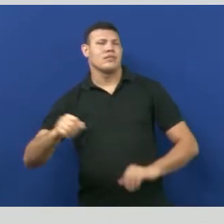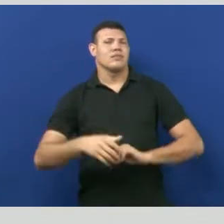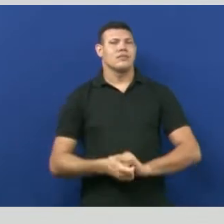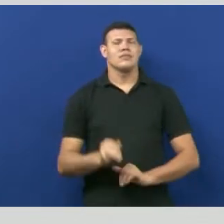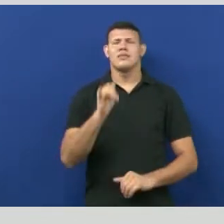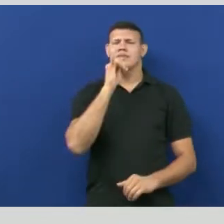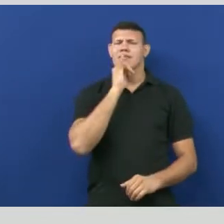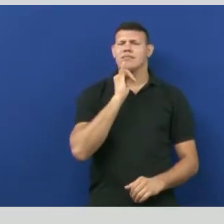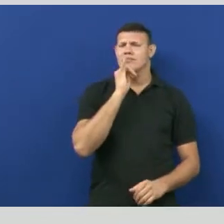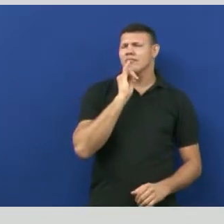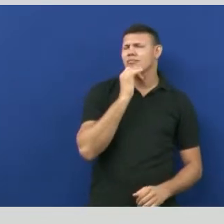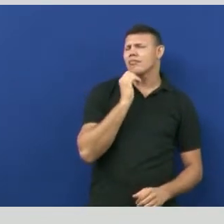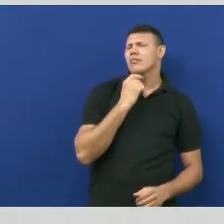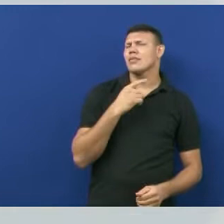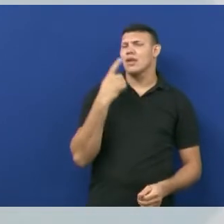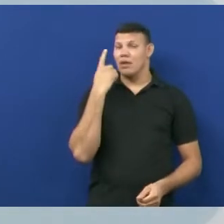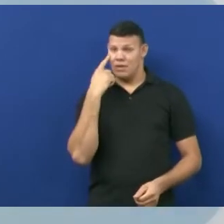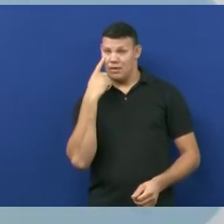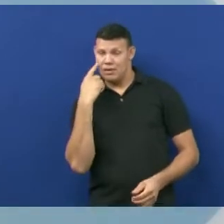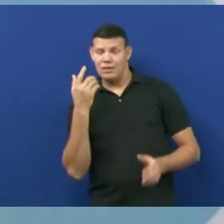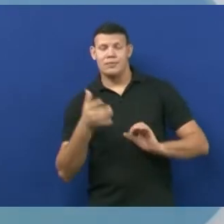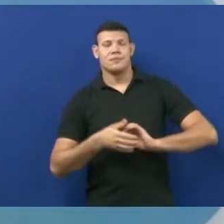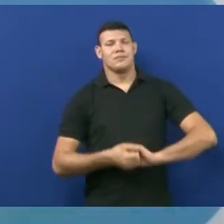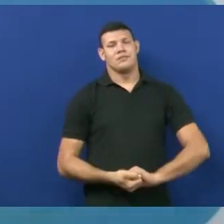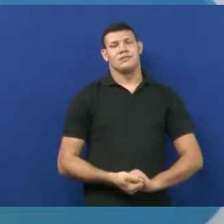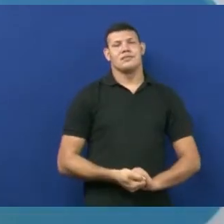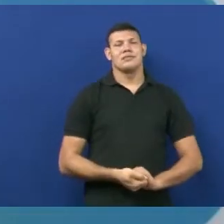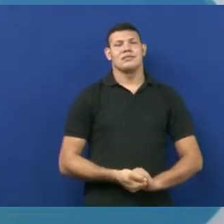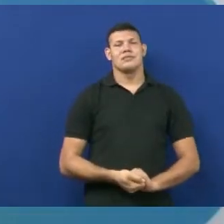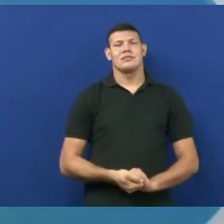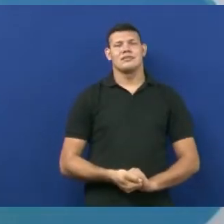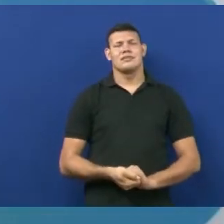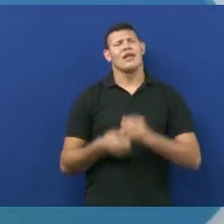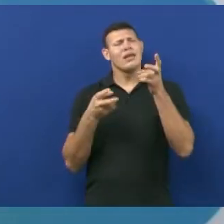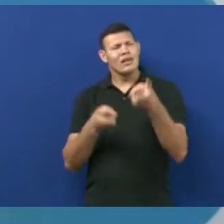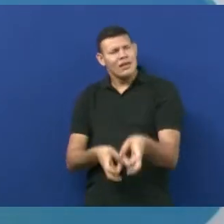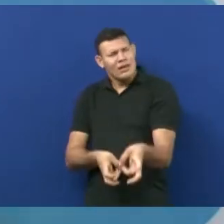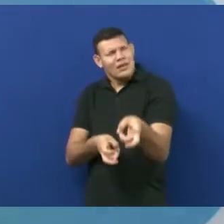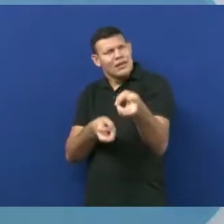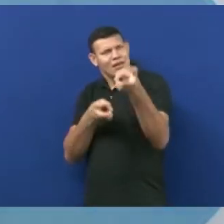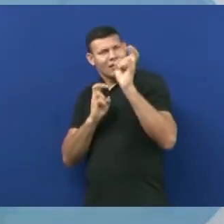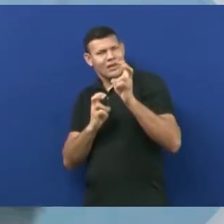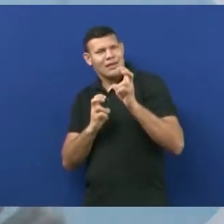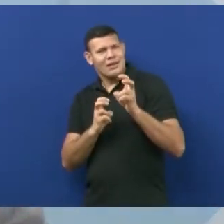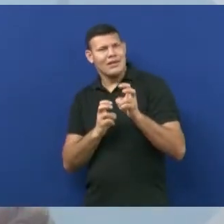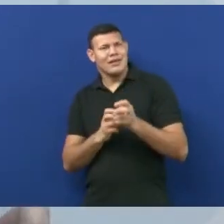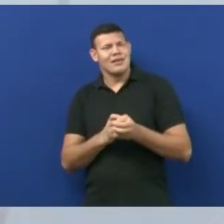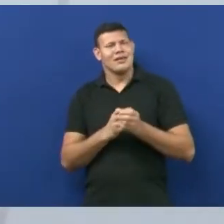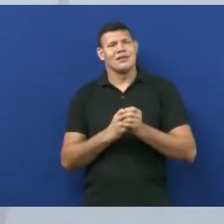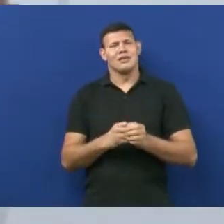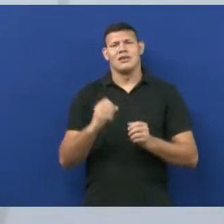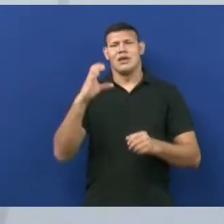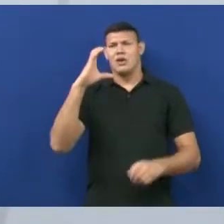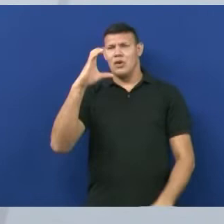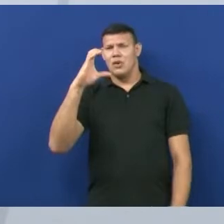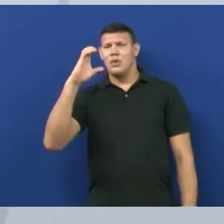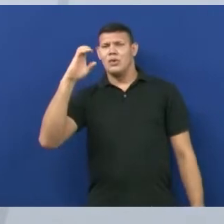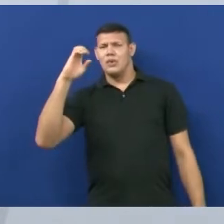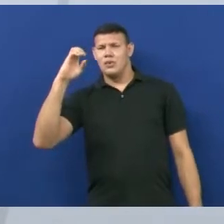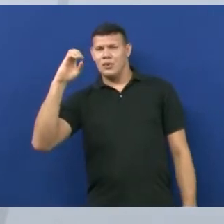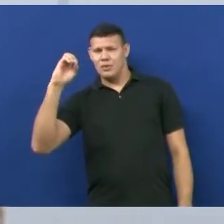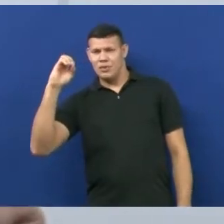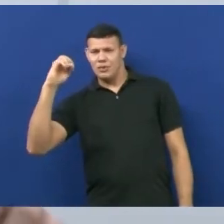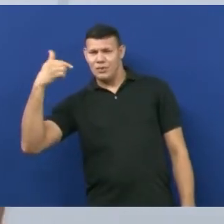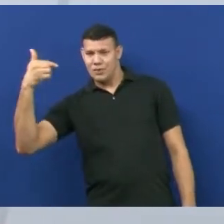um exemplo. Vamos observar aqui. Vocês já perceberam que o gás carbônico, aquele que a fórmula